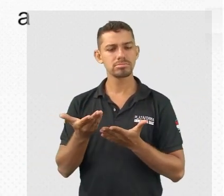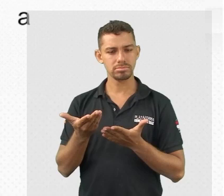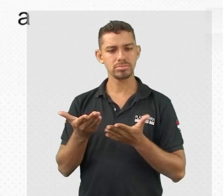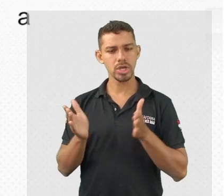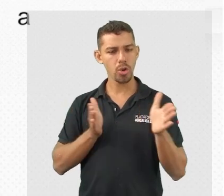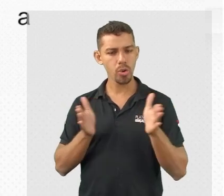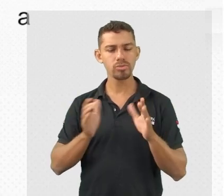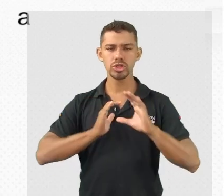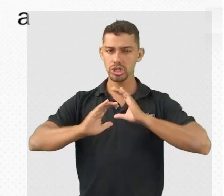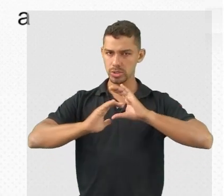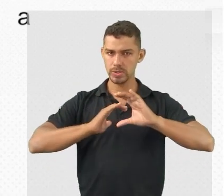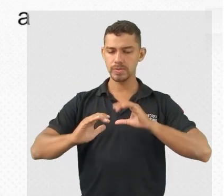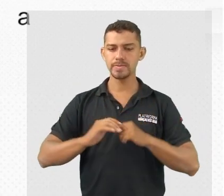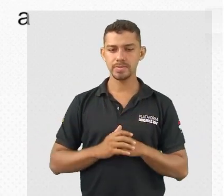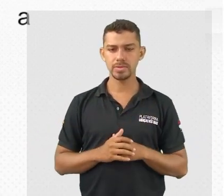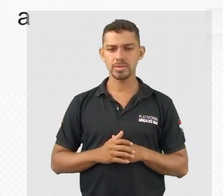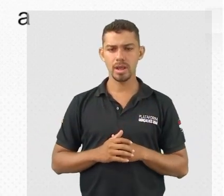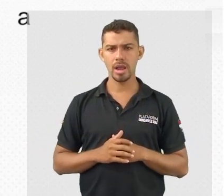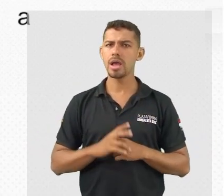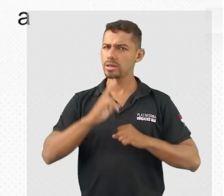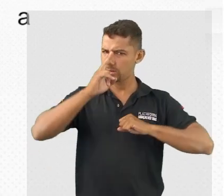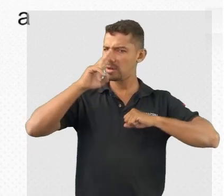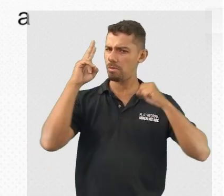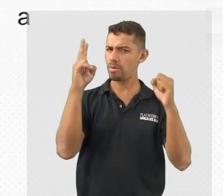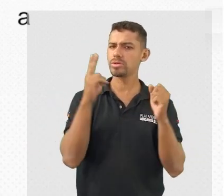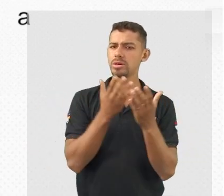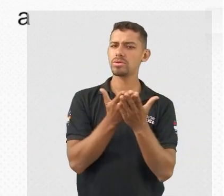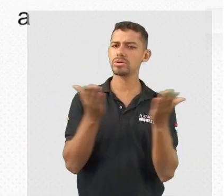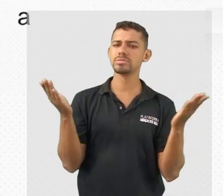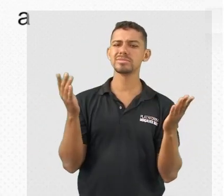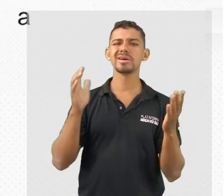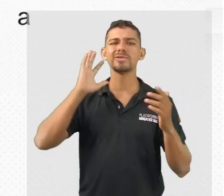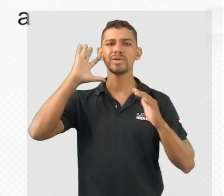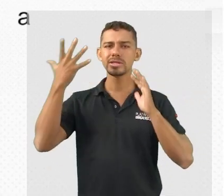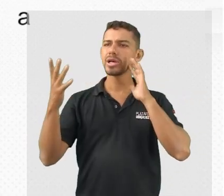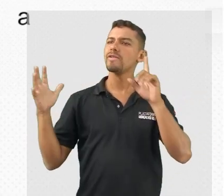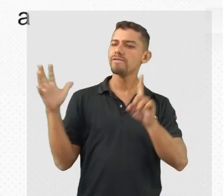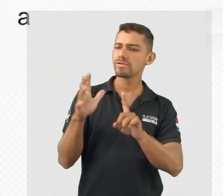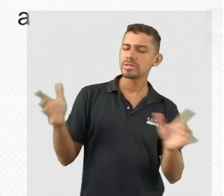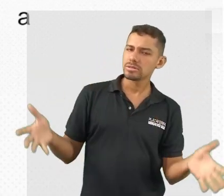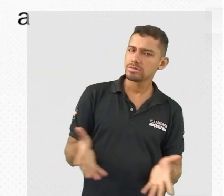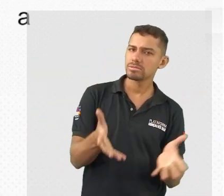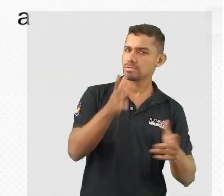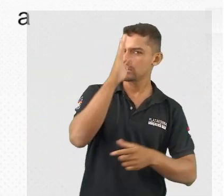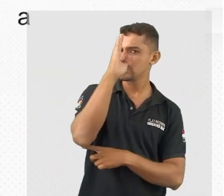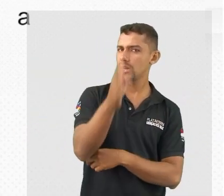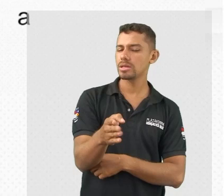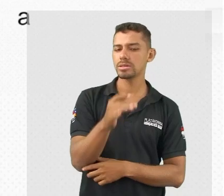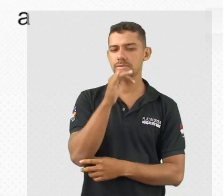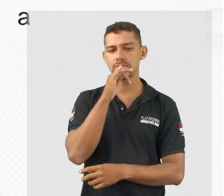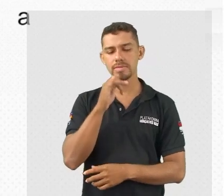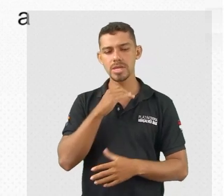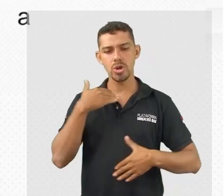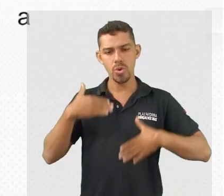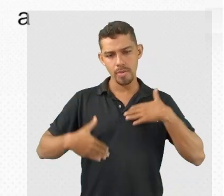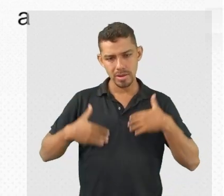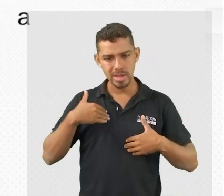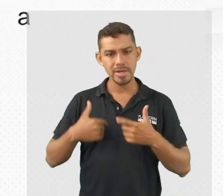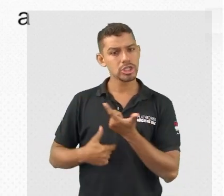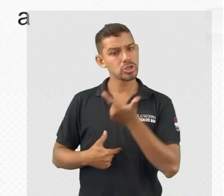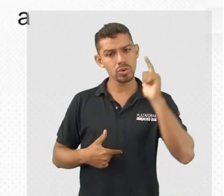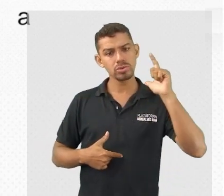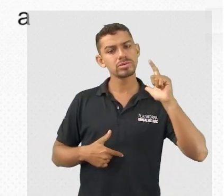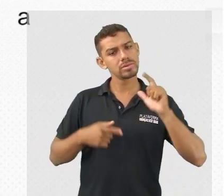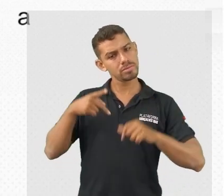de comunicação. Eles são tão poderosos que eles acabam influenciando diretamente também o comportamento de outros